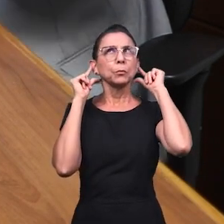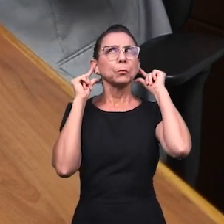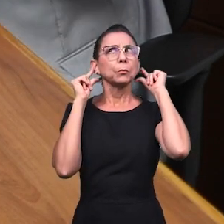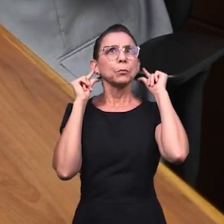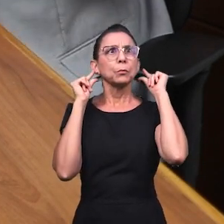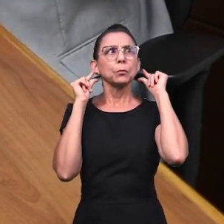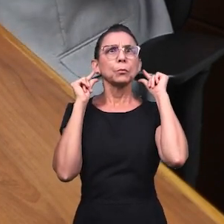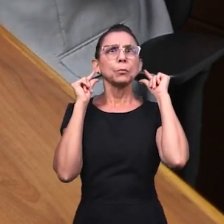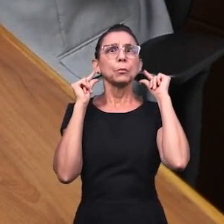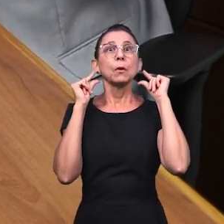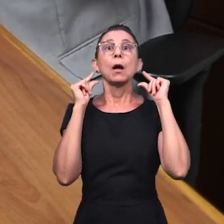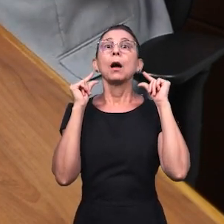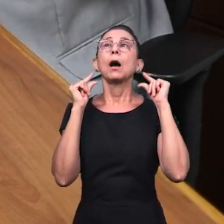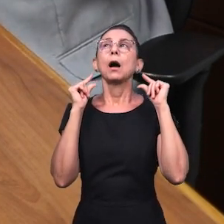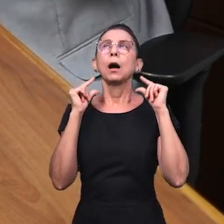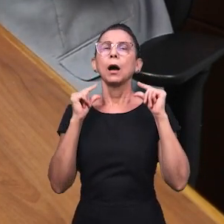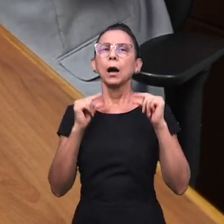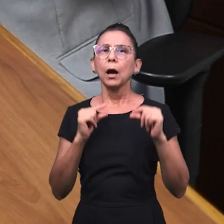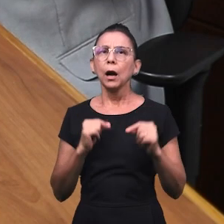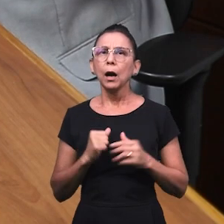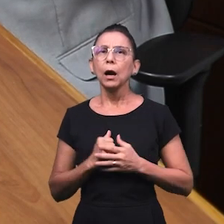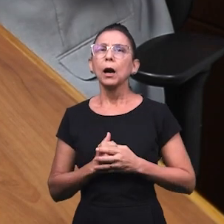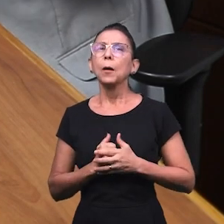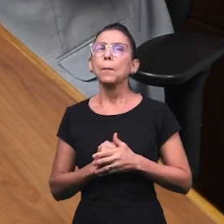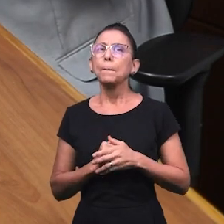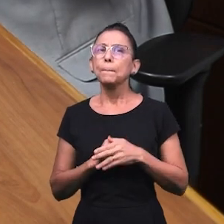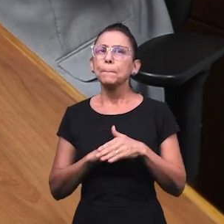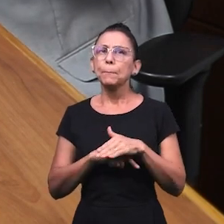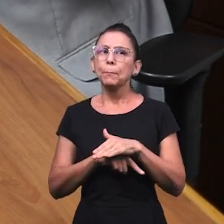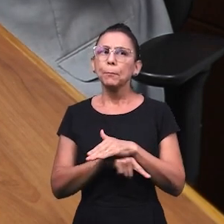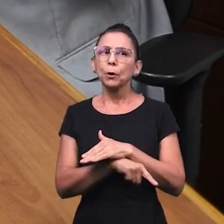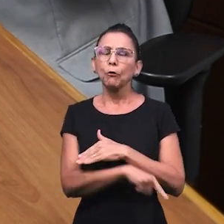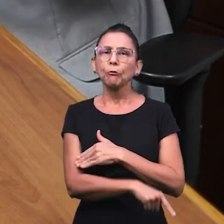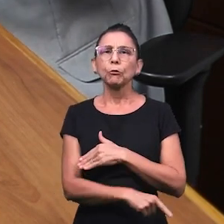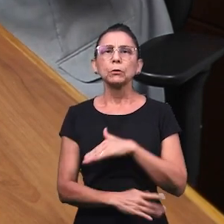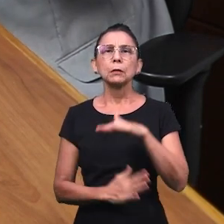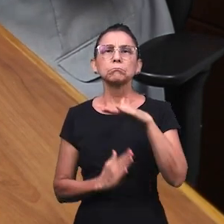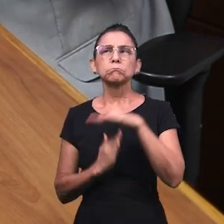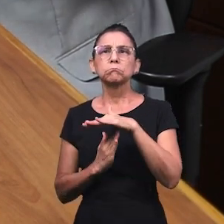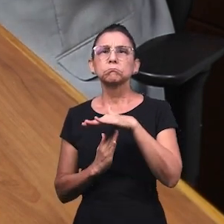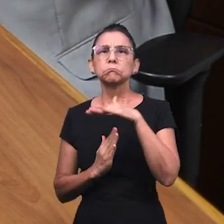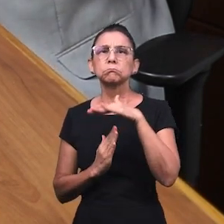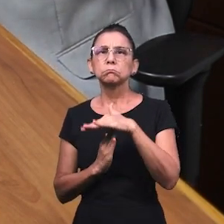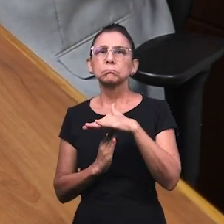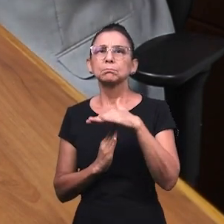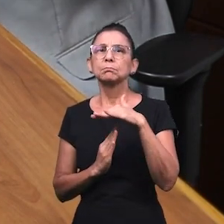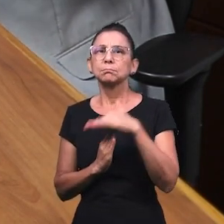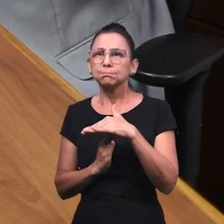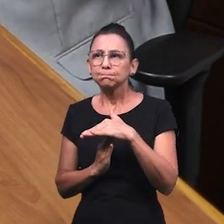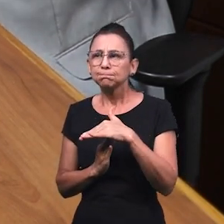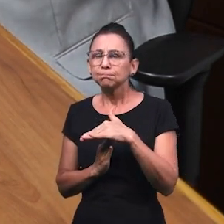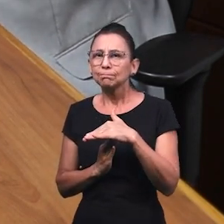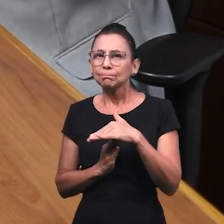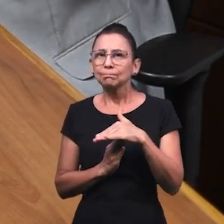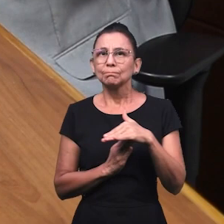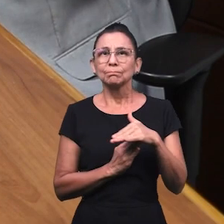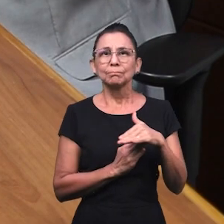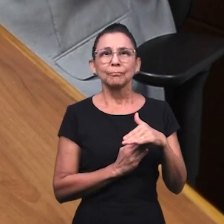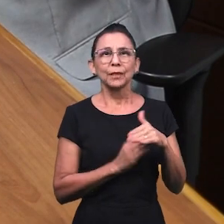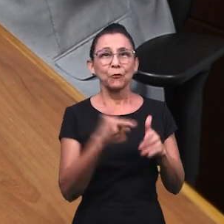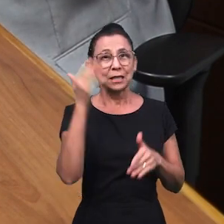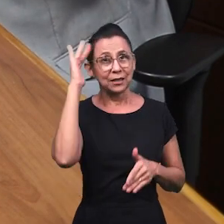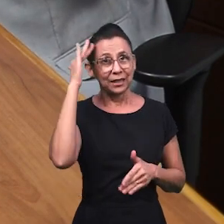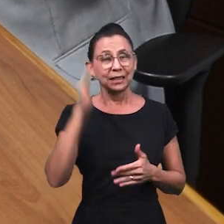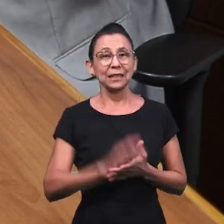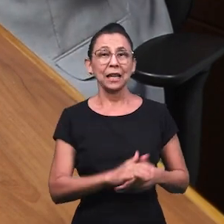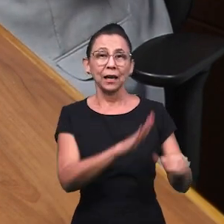ou seja, ele tem uma audição extremamente limitada. E você vai entender porque ele mesmo